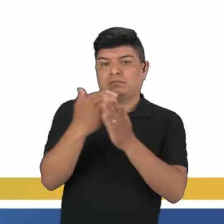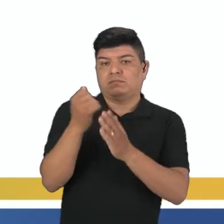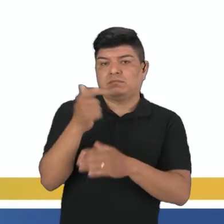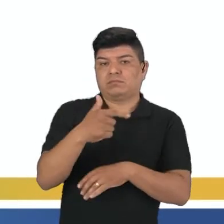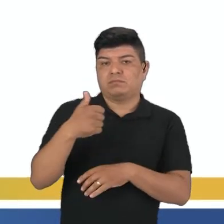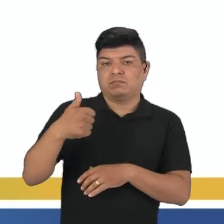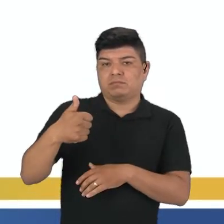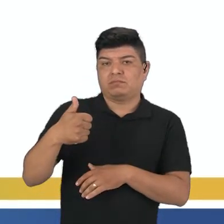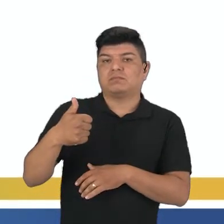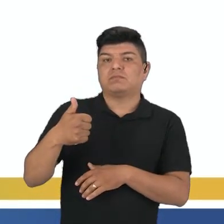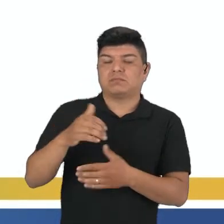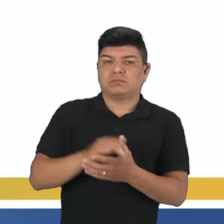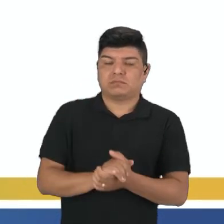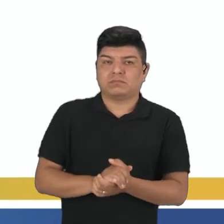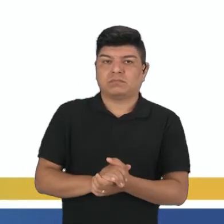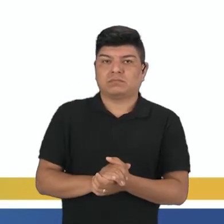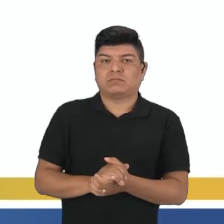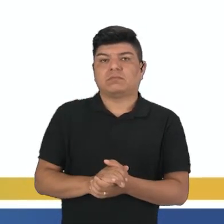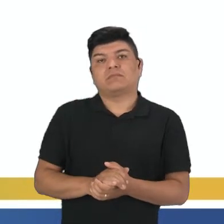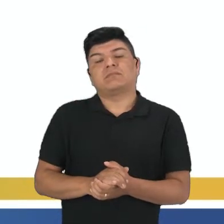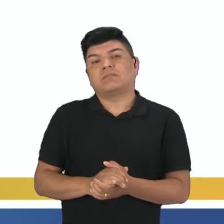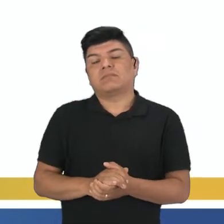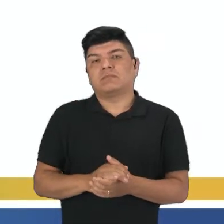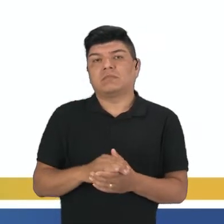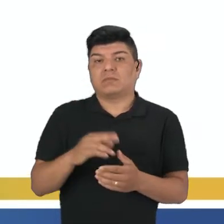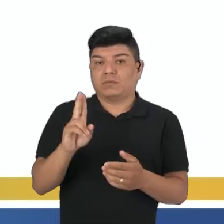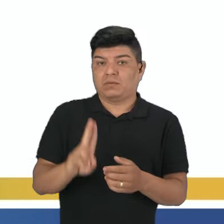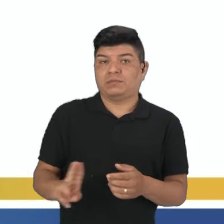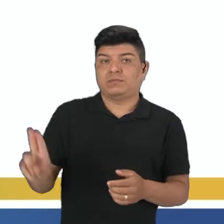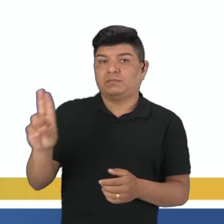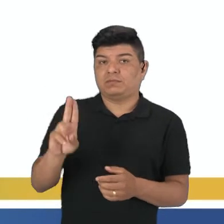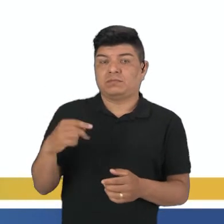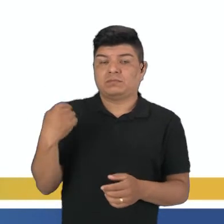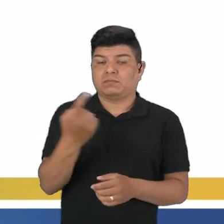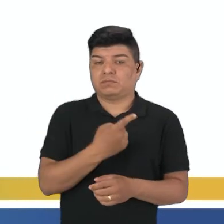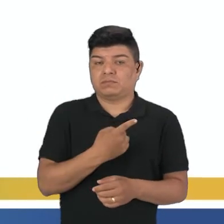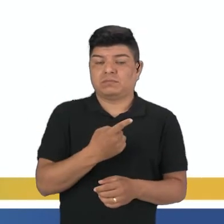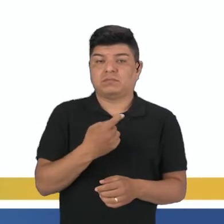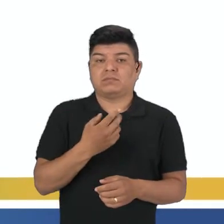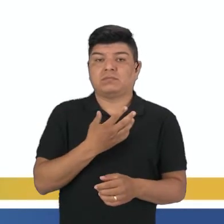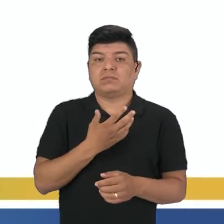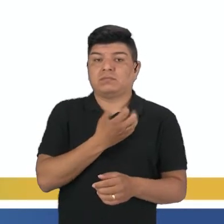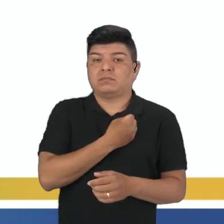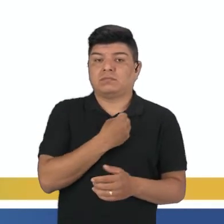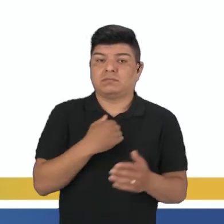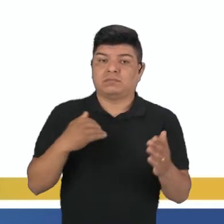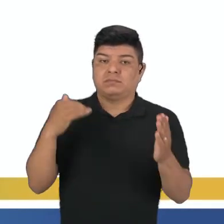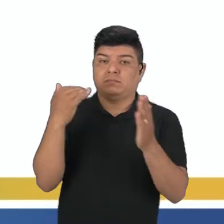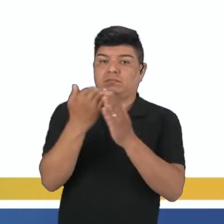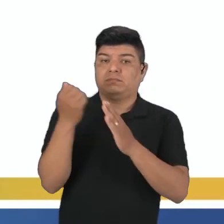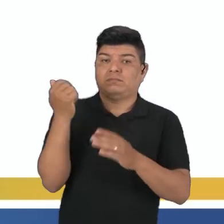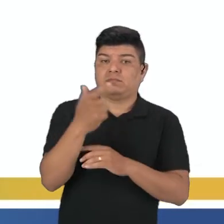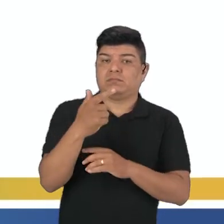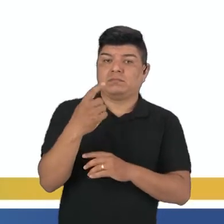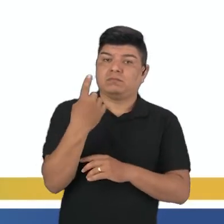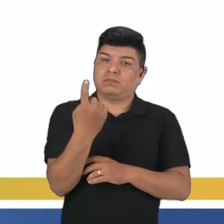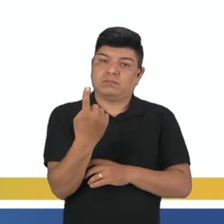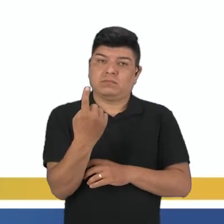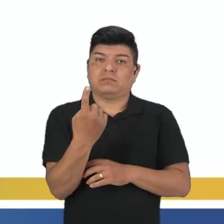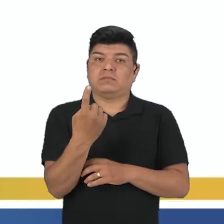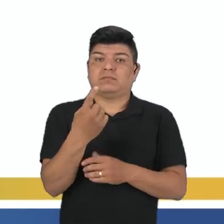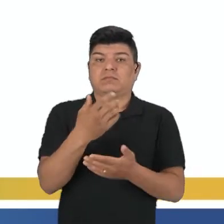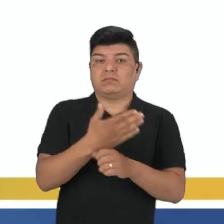1. A gente vai adotar essa definição, essa nomenclatura. Números grandes, para nós, vão ser números maiores do que 1. É claro que na prática a gente